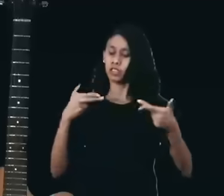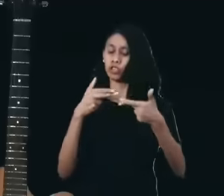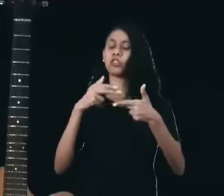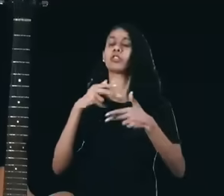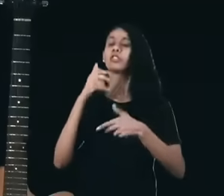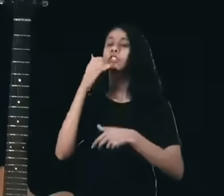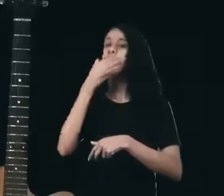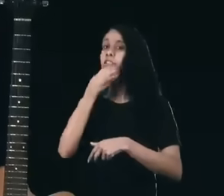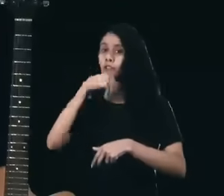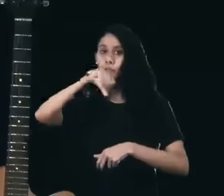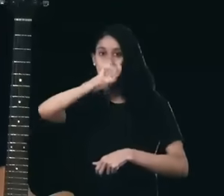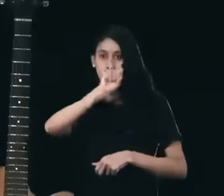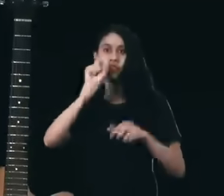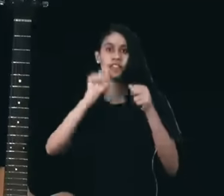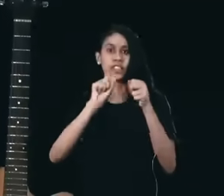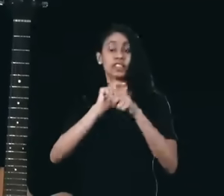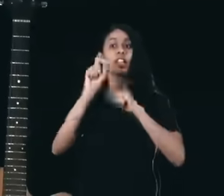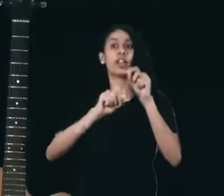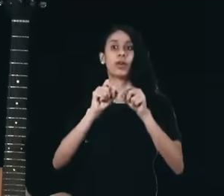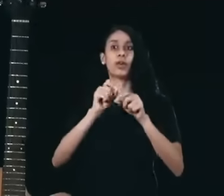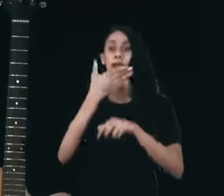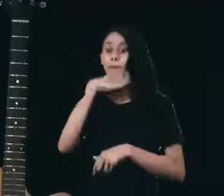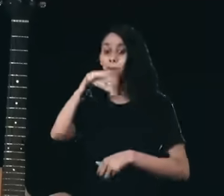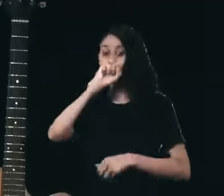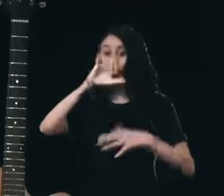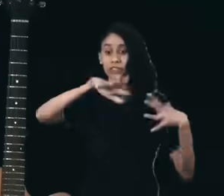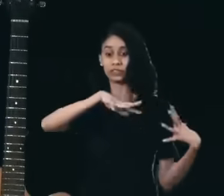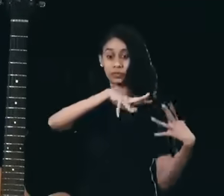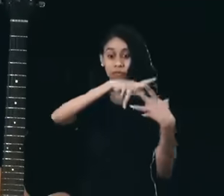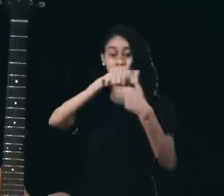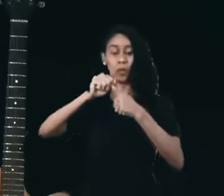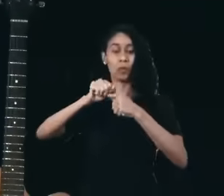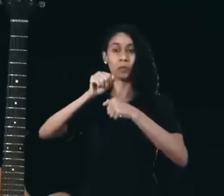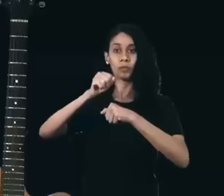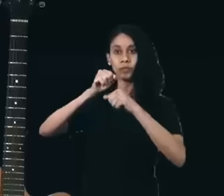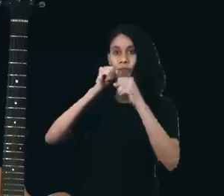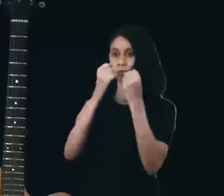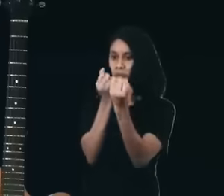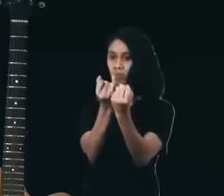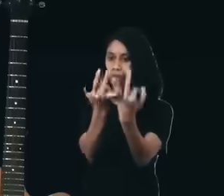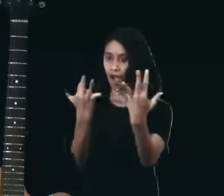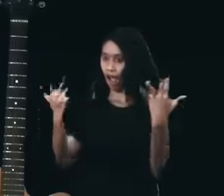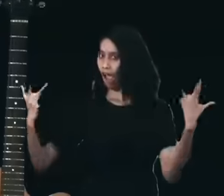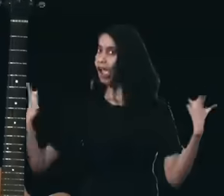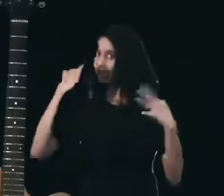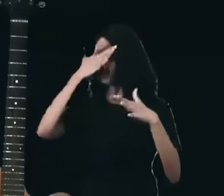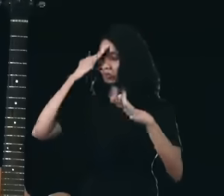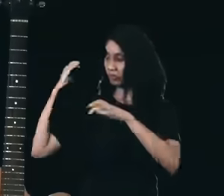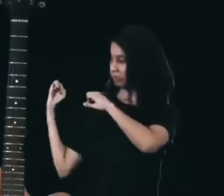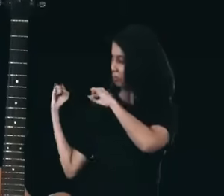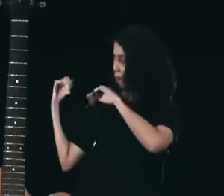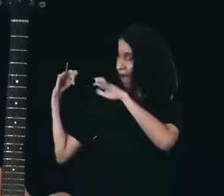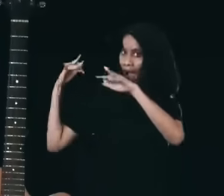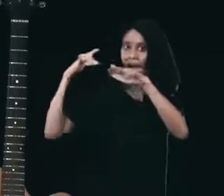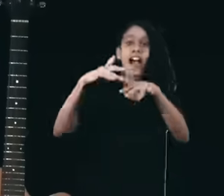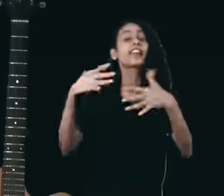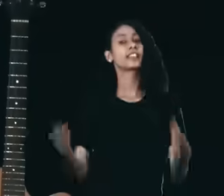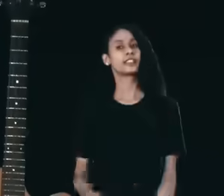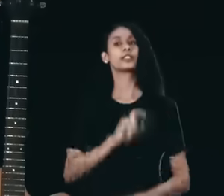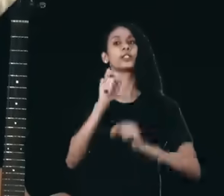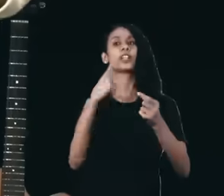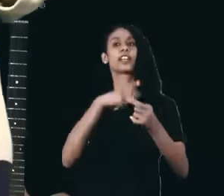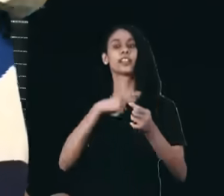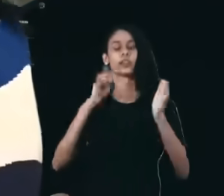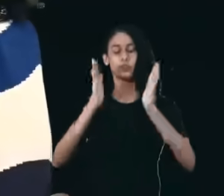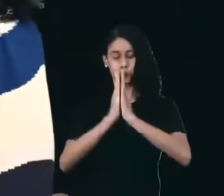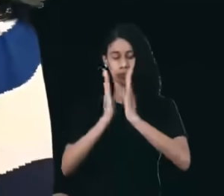seu quê? Pai de uma grande nação, pai de uma multidão. E aqui no texto a gente vai ver que houve uma